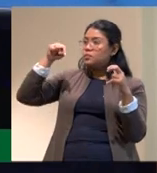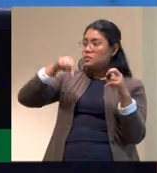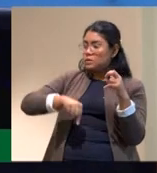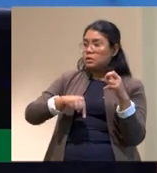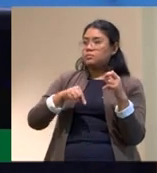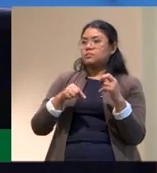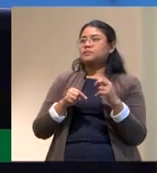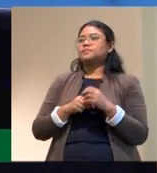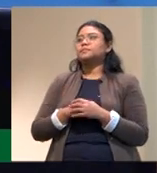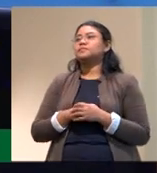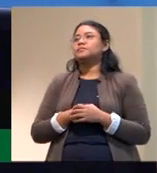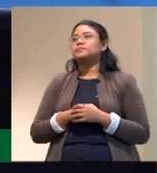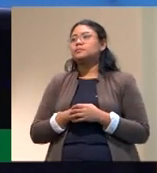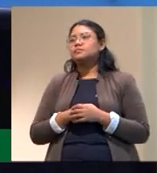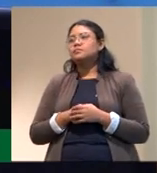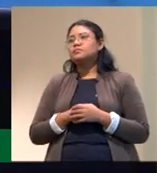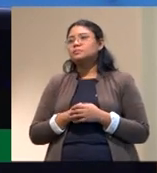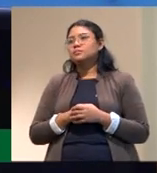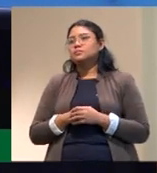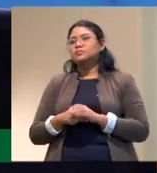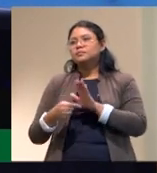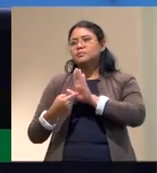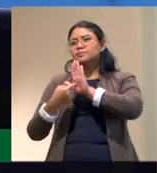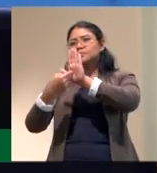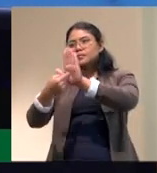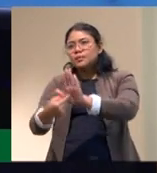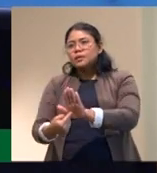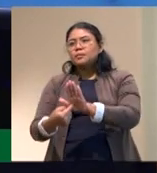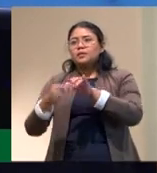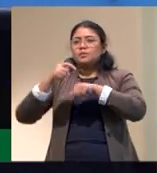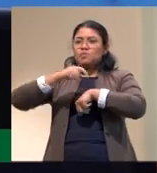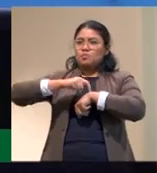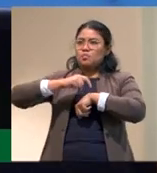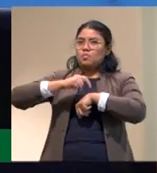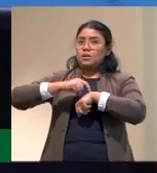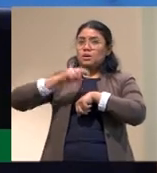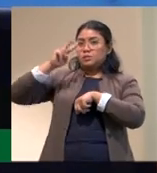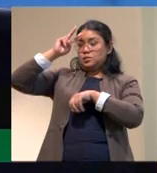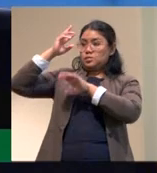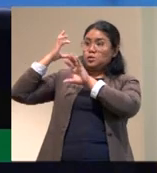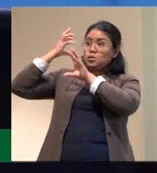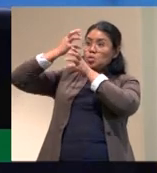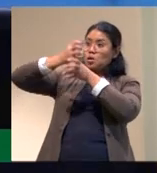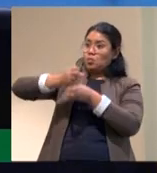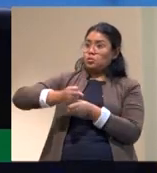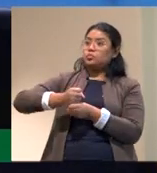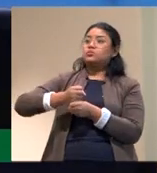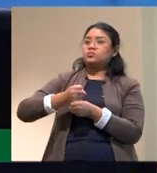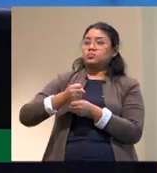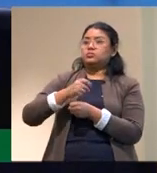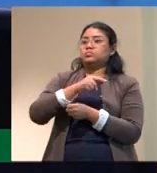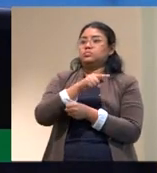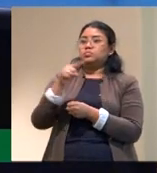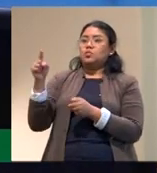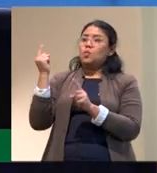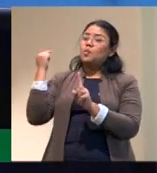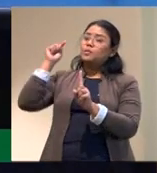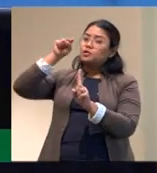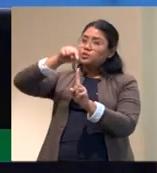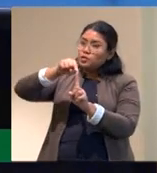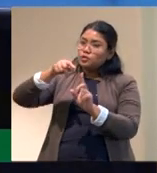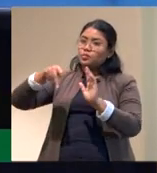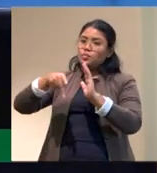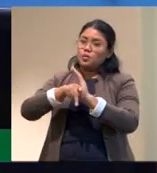eles foram representativos dos momentos históricos de uma definição de objetivos para a